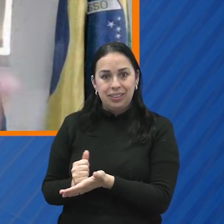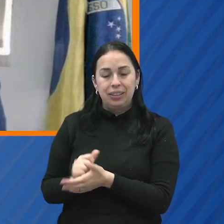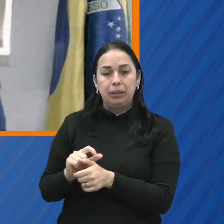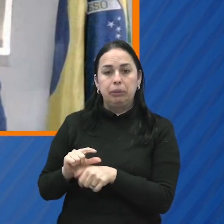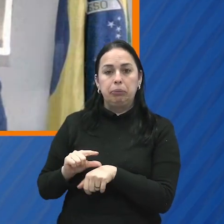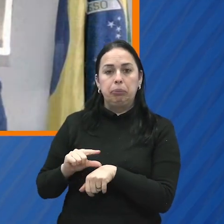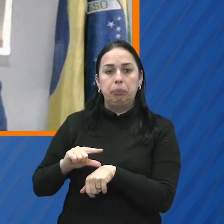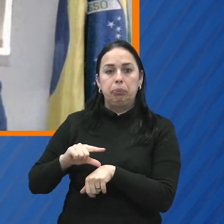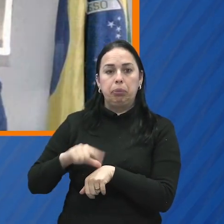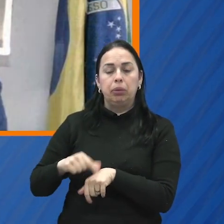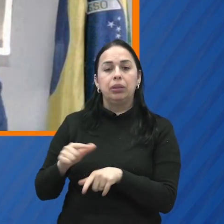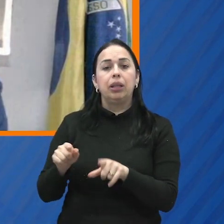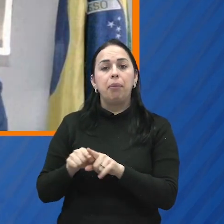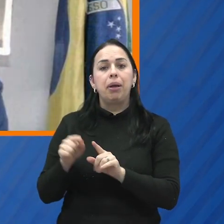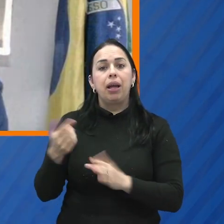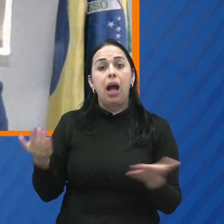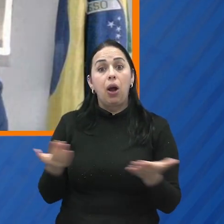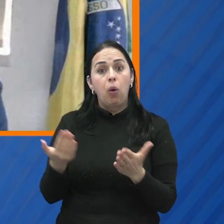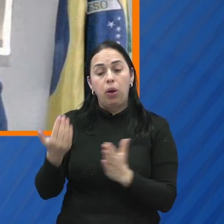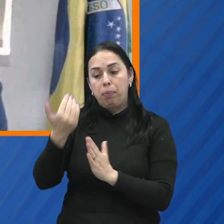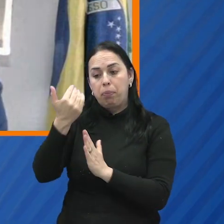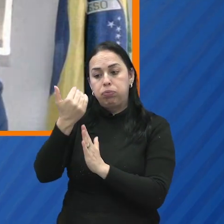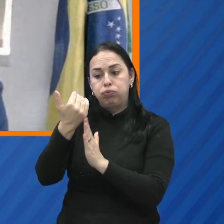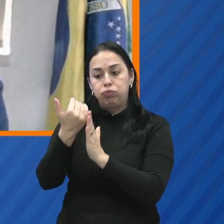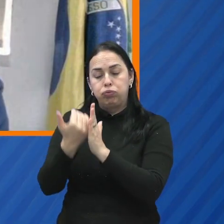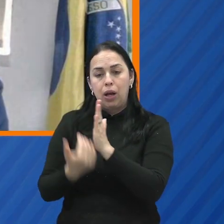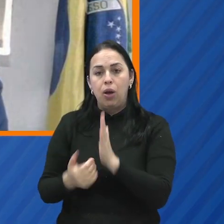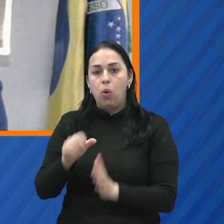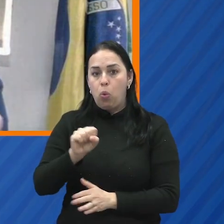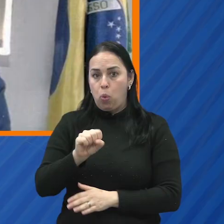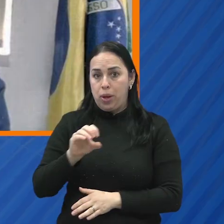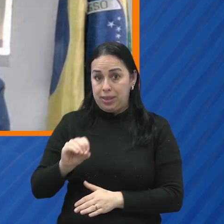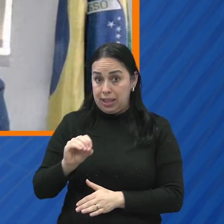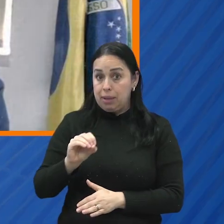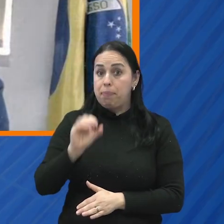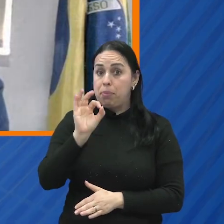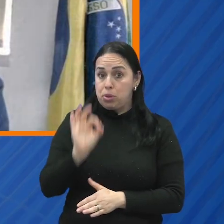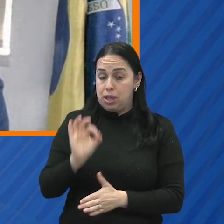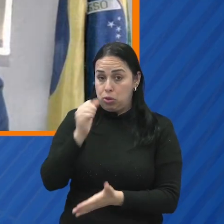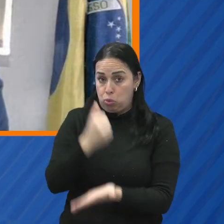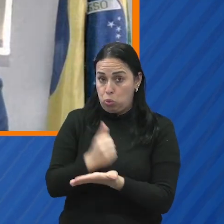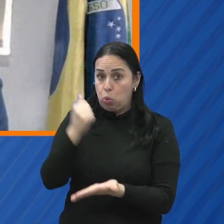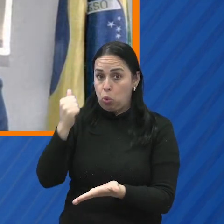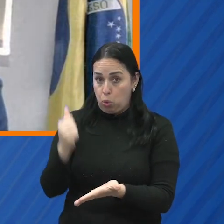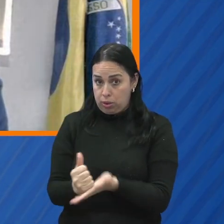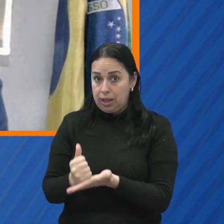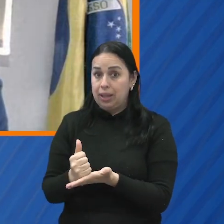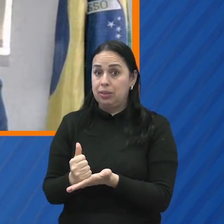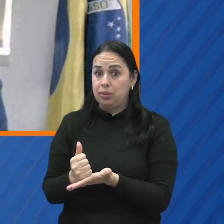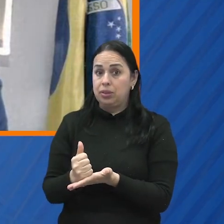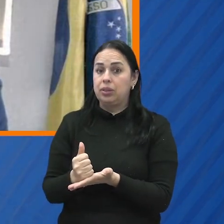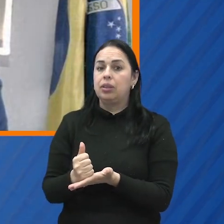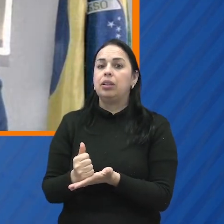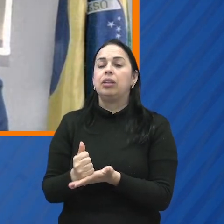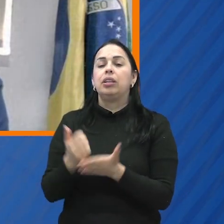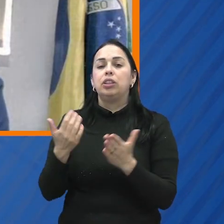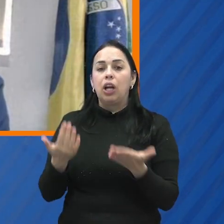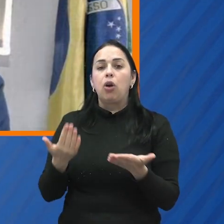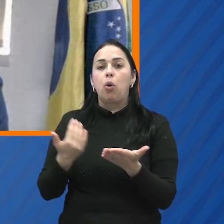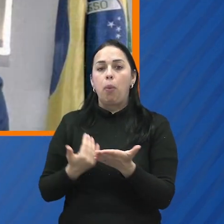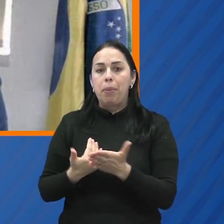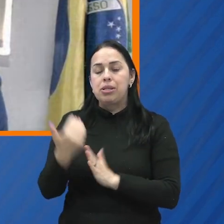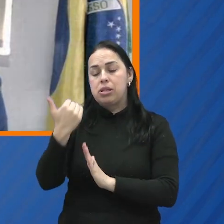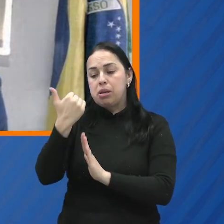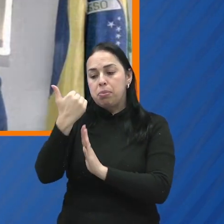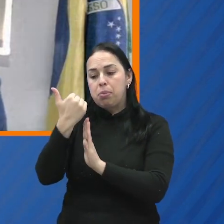eles começaram a entrar na fase de amortização agora. Então, 80% dos contratos do que a gente chama do FIES,